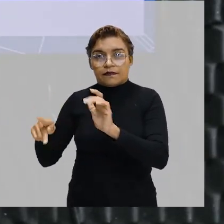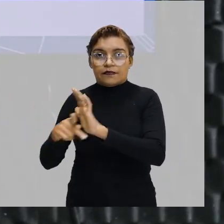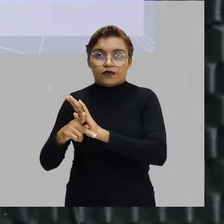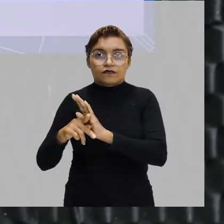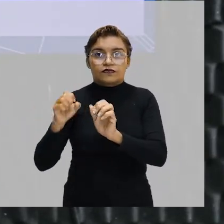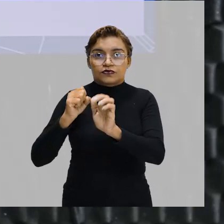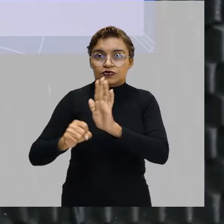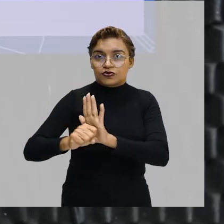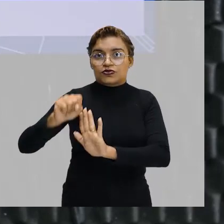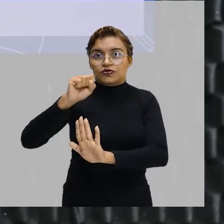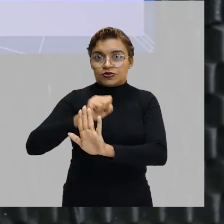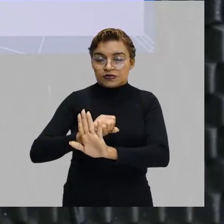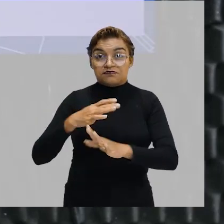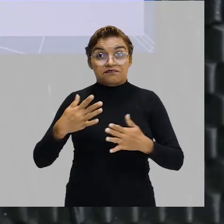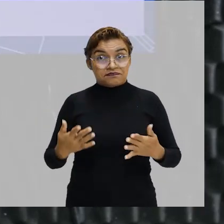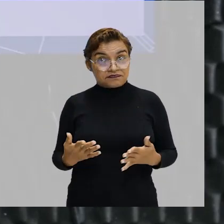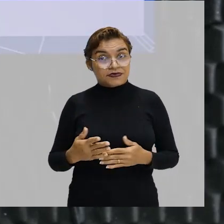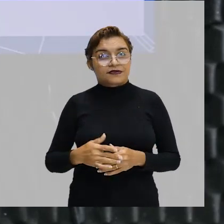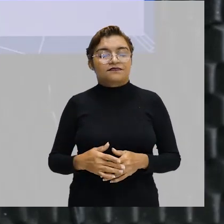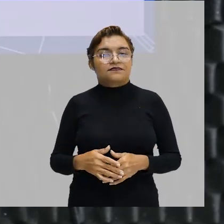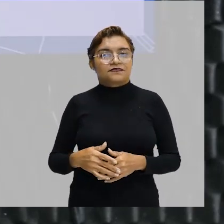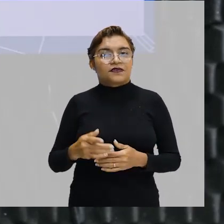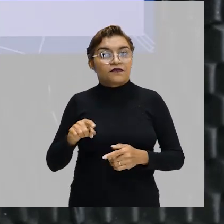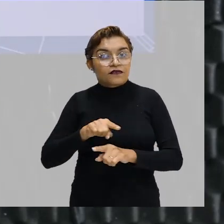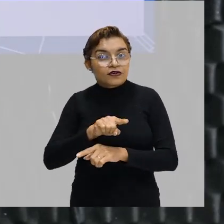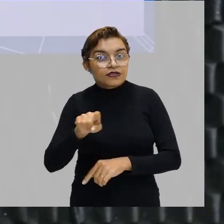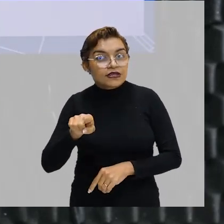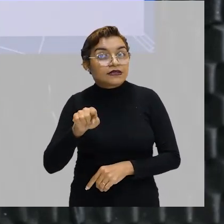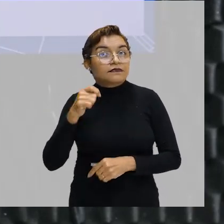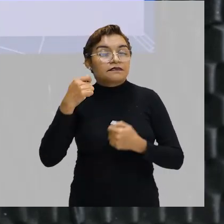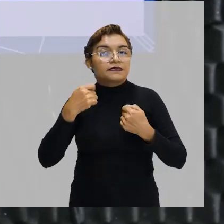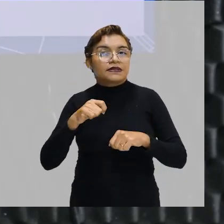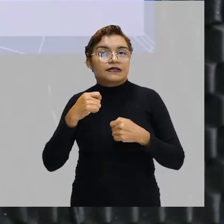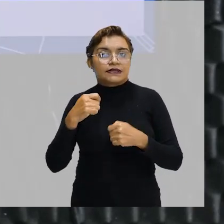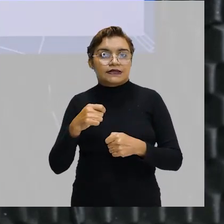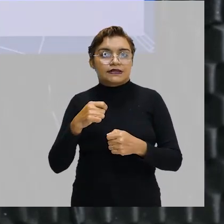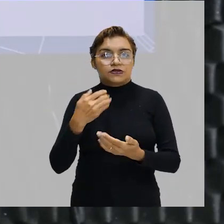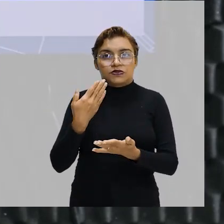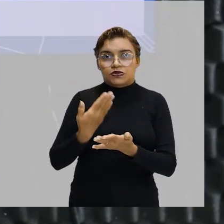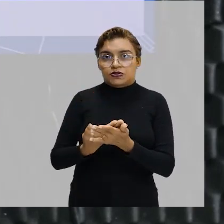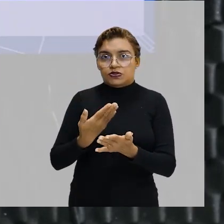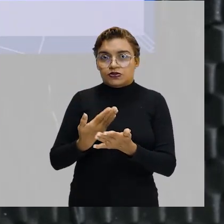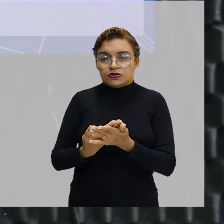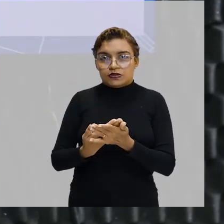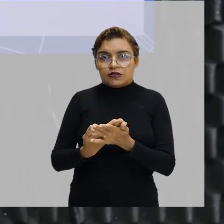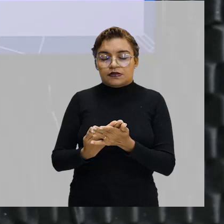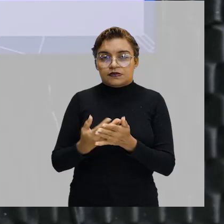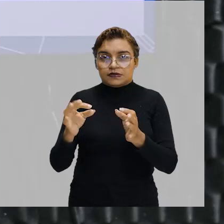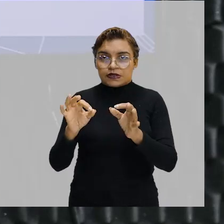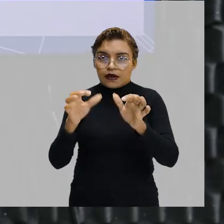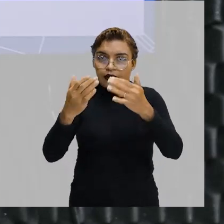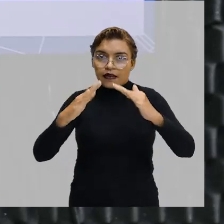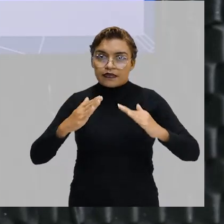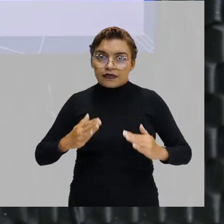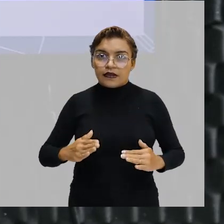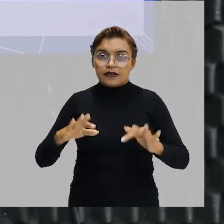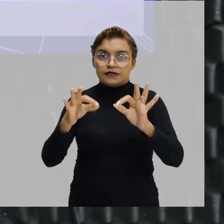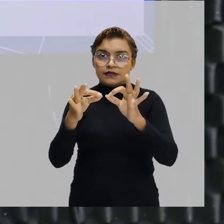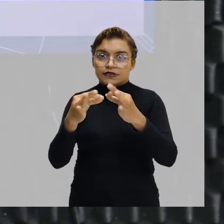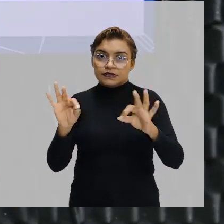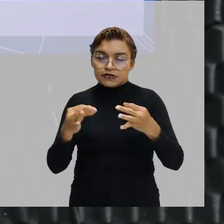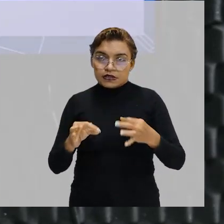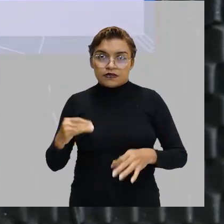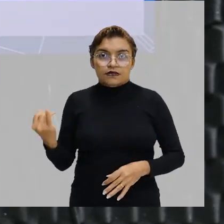sujeito. Então, minha gente, chuchus, estudem análise sintática. É importante para você